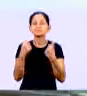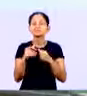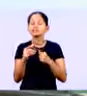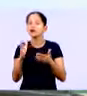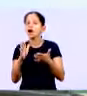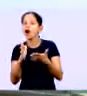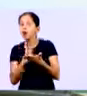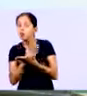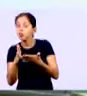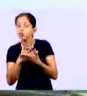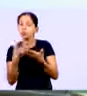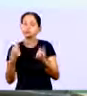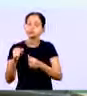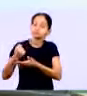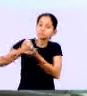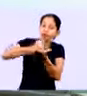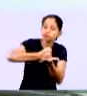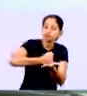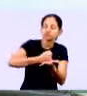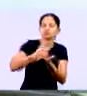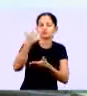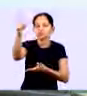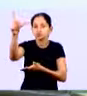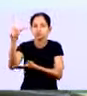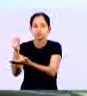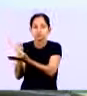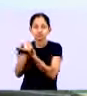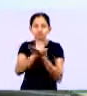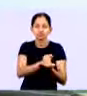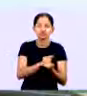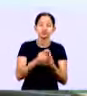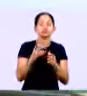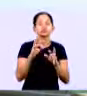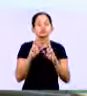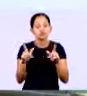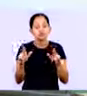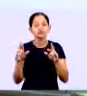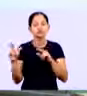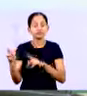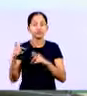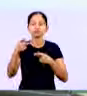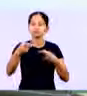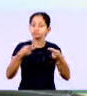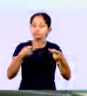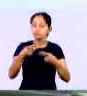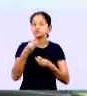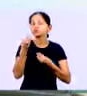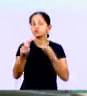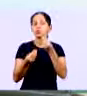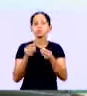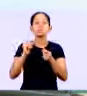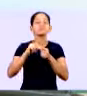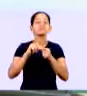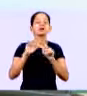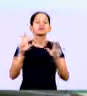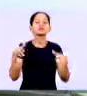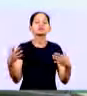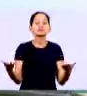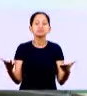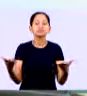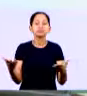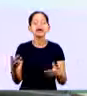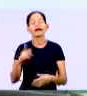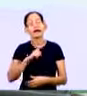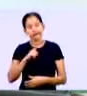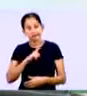incremente esse processo, né? Incremente esse processo de planejamento de produção. Como é que se faz isso?